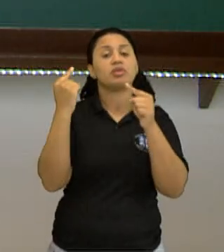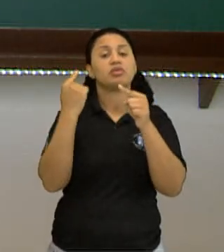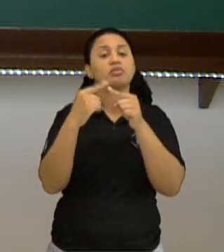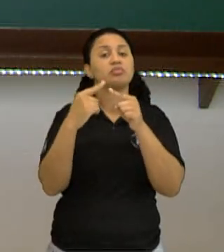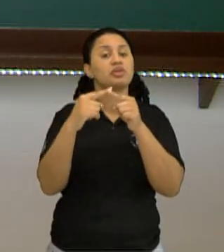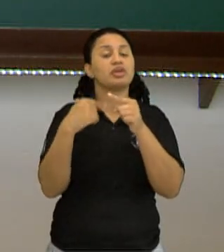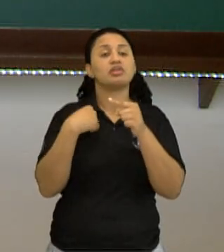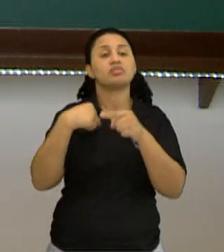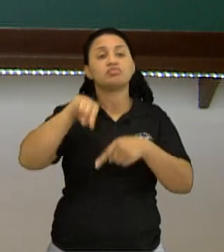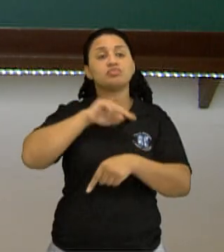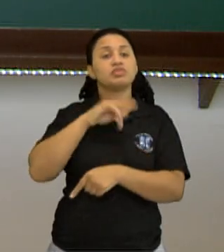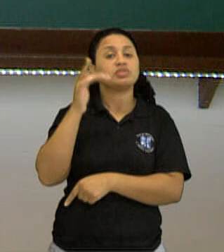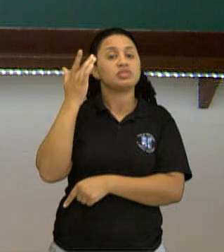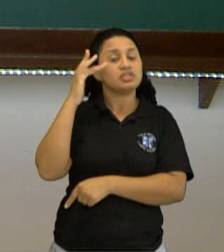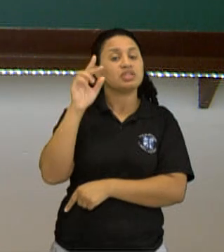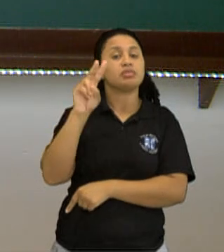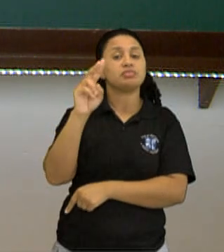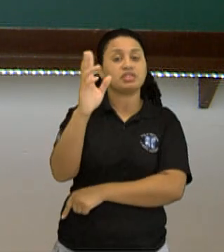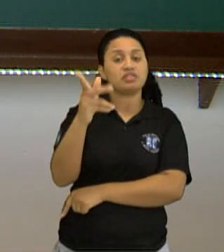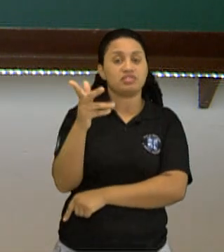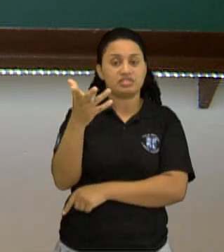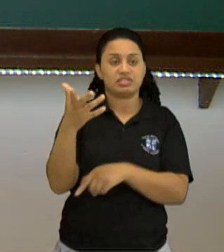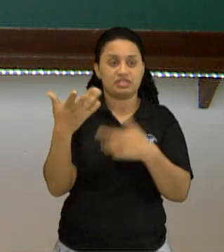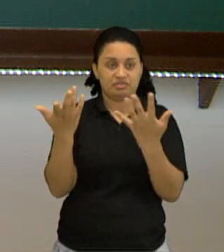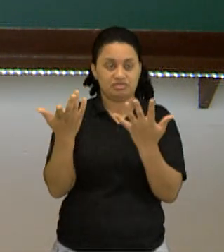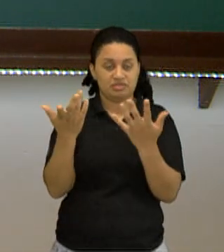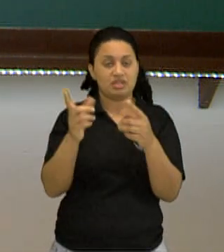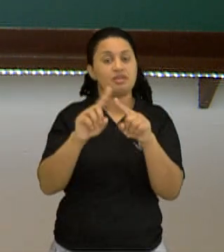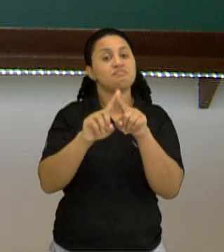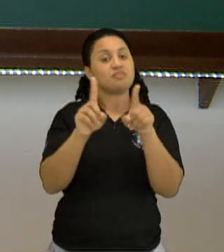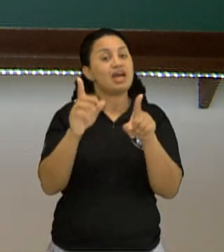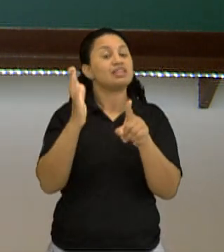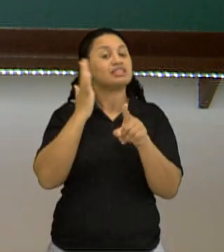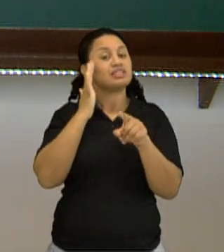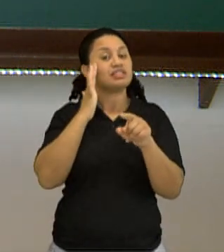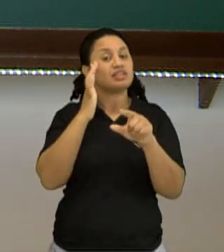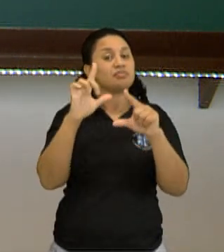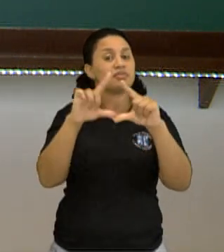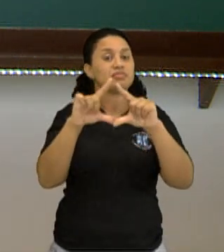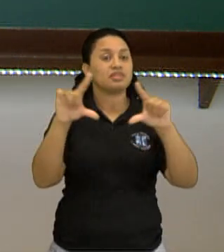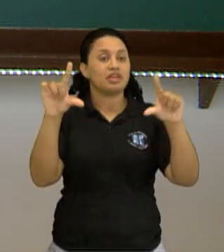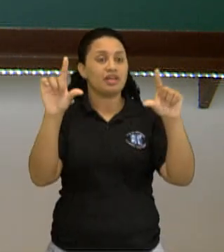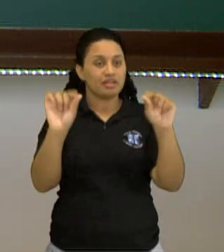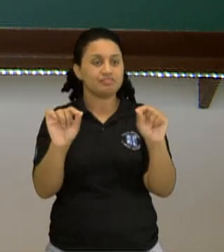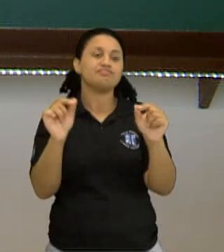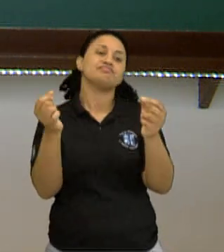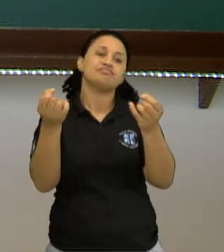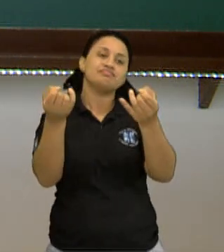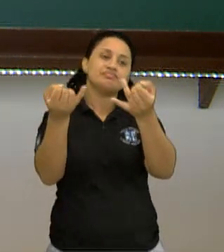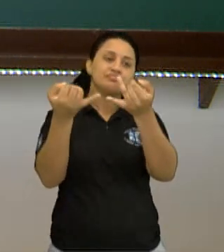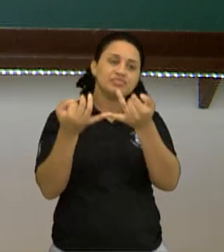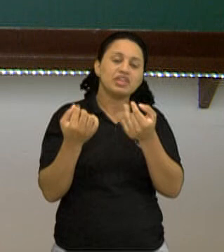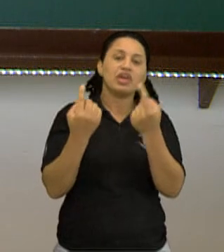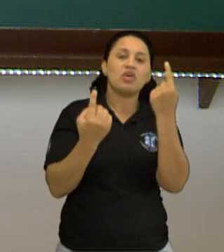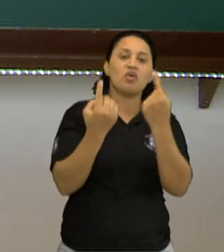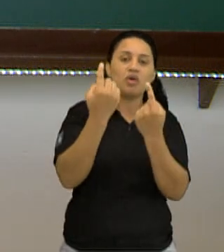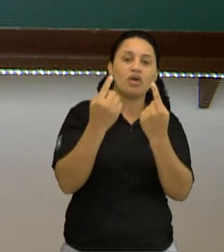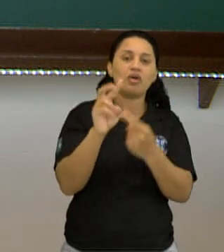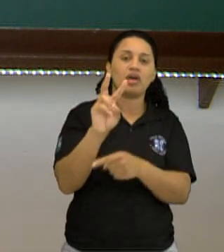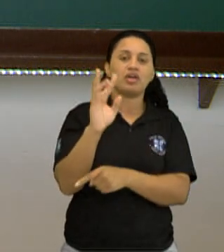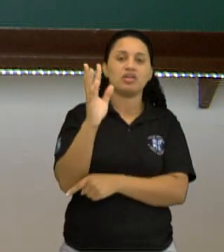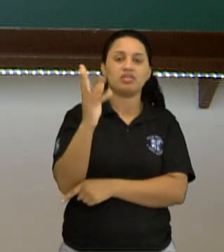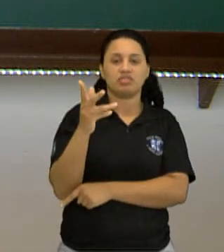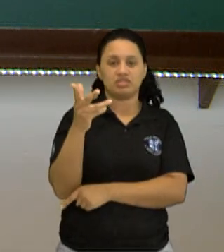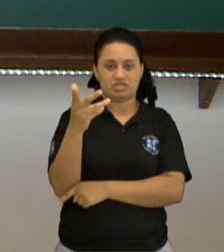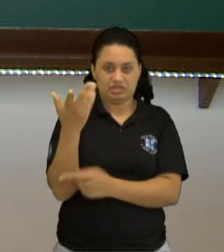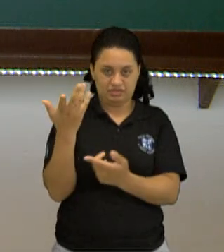a velocidade no instante de 7 segundos, mas nós temos a equação que descreve qual é a velocidade em qualquer instante que